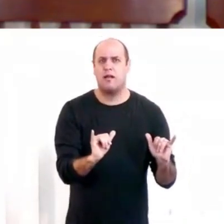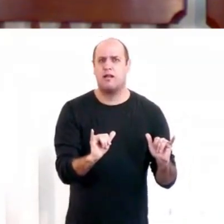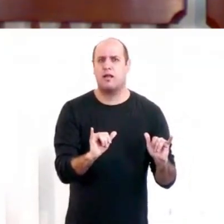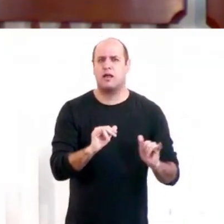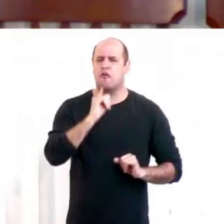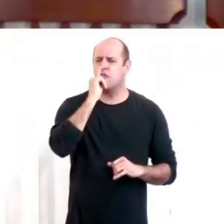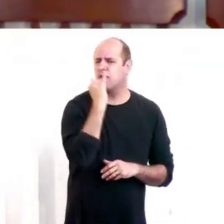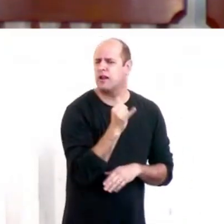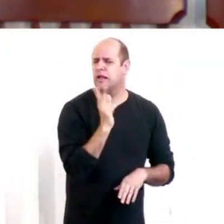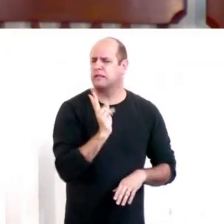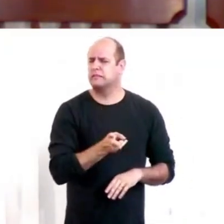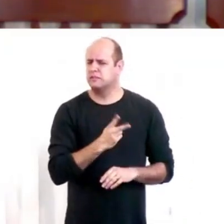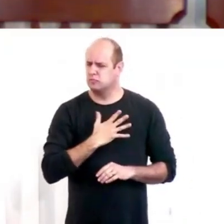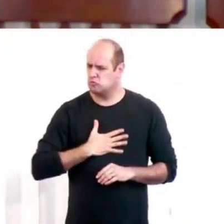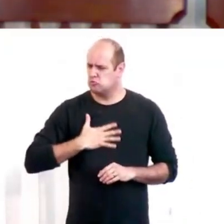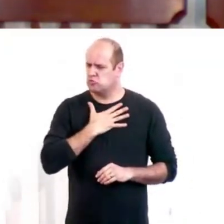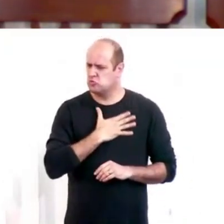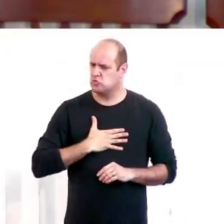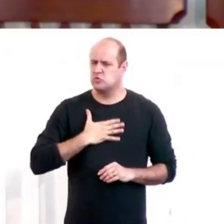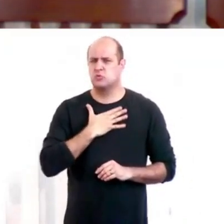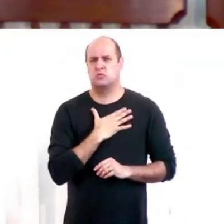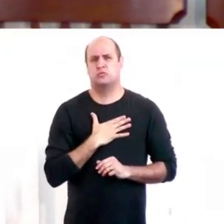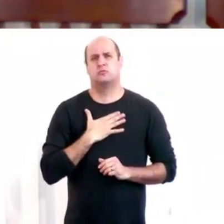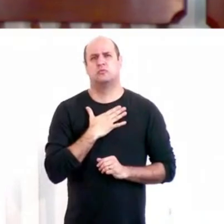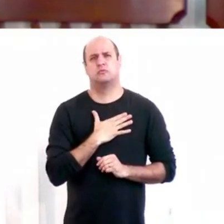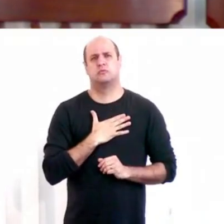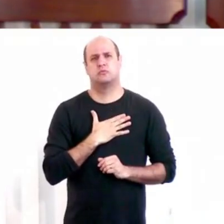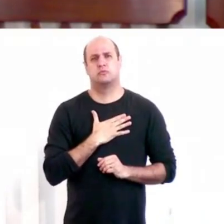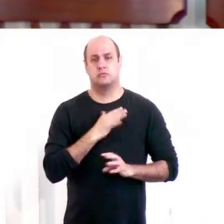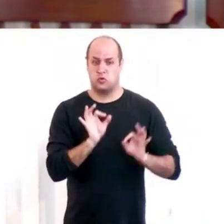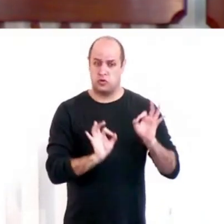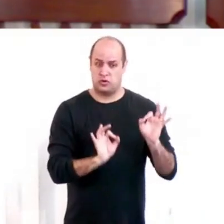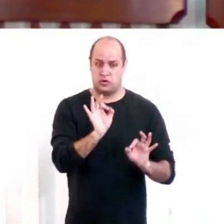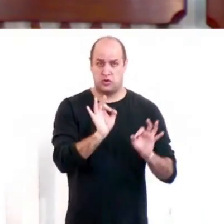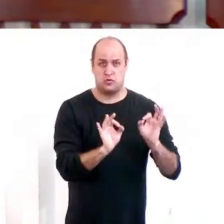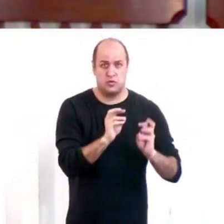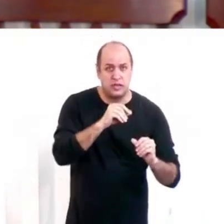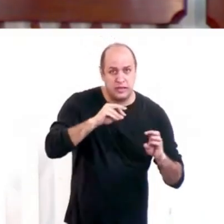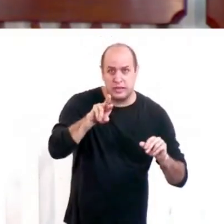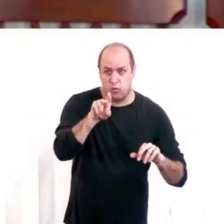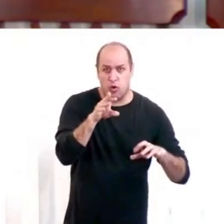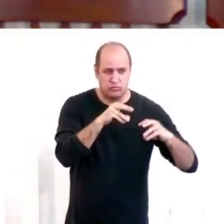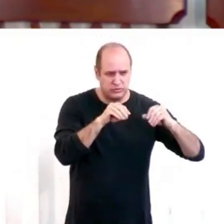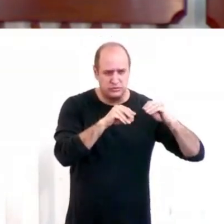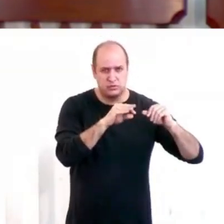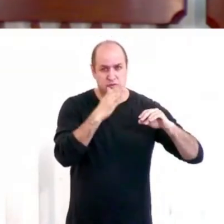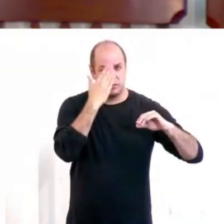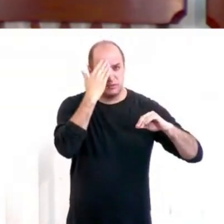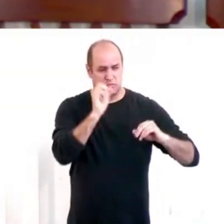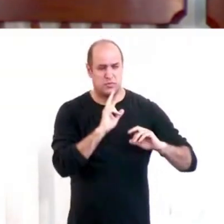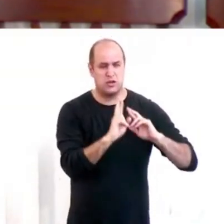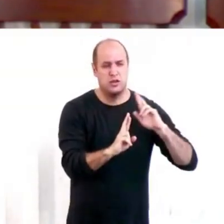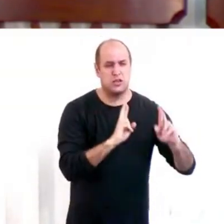seja sempre agradável, temperada com sal, para saberdes como deveis responder a cada